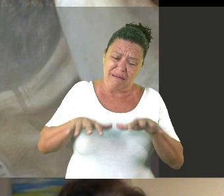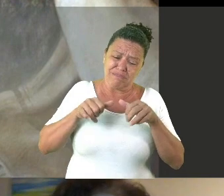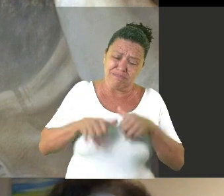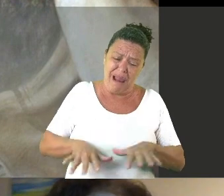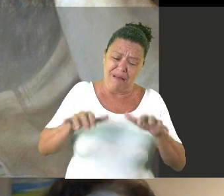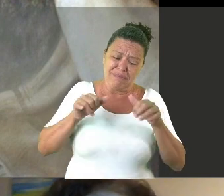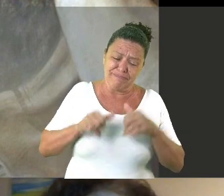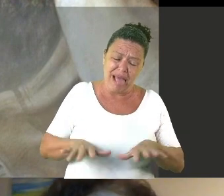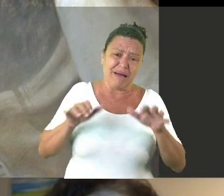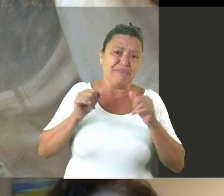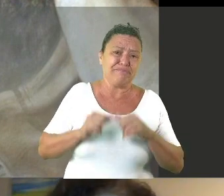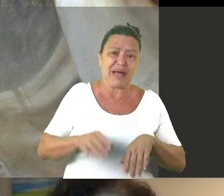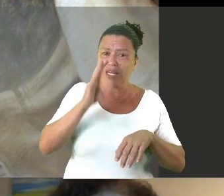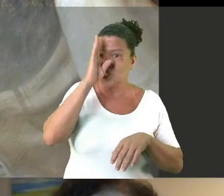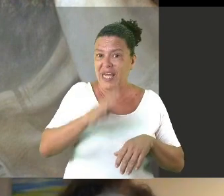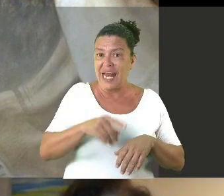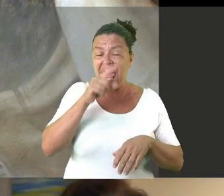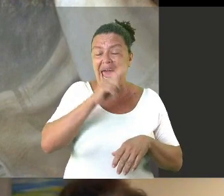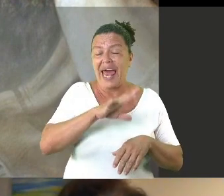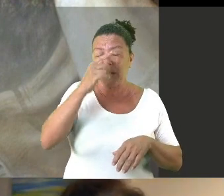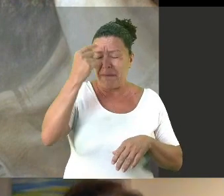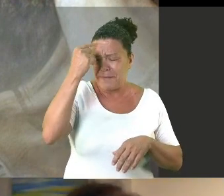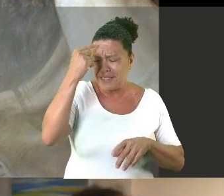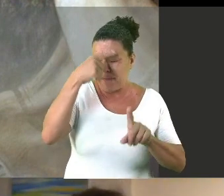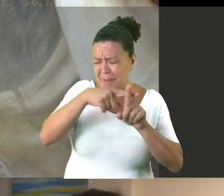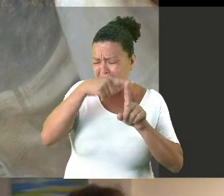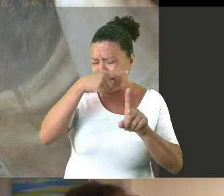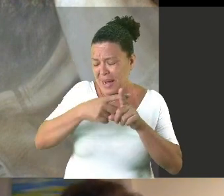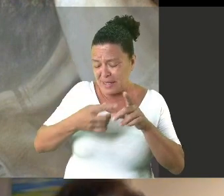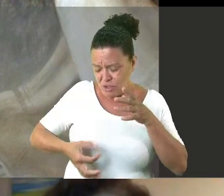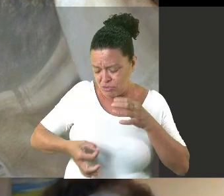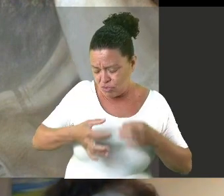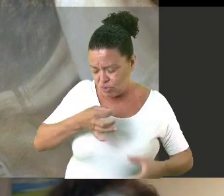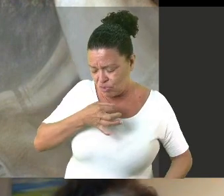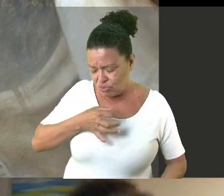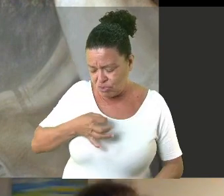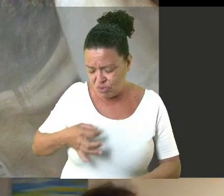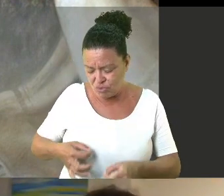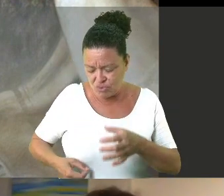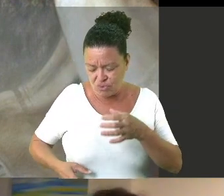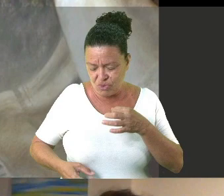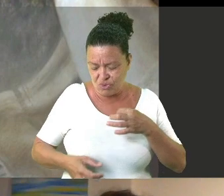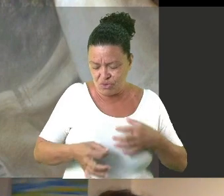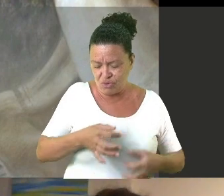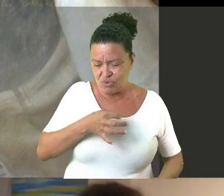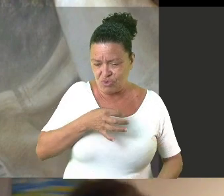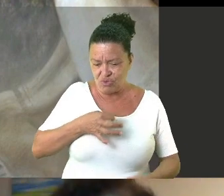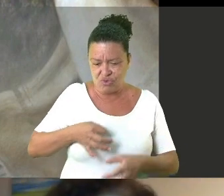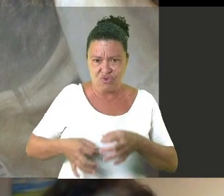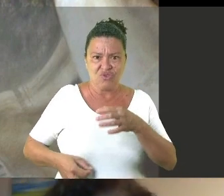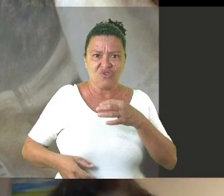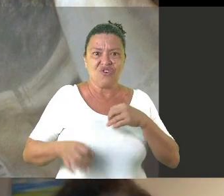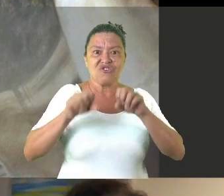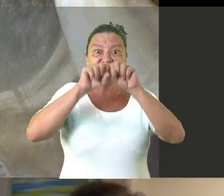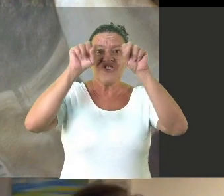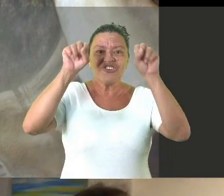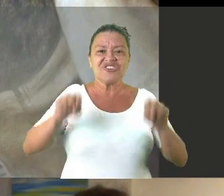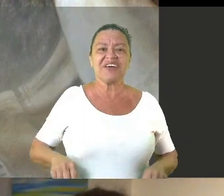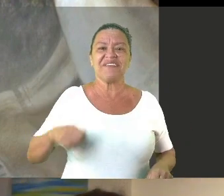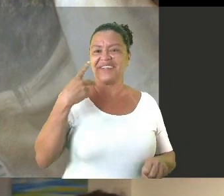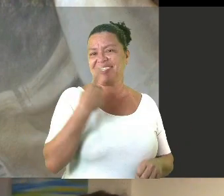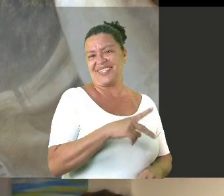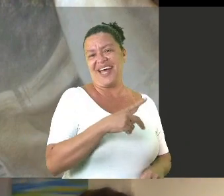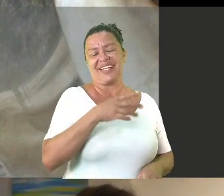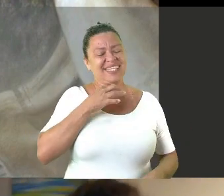para cada uma das células que formavam cada um daqueles órgãos, que formam aquele sistema, que